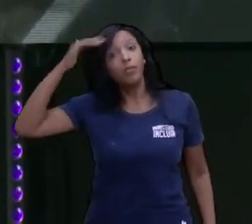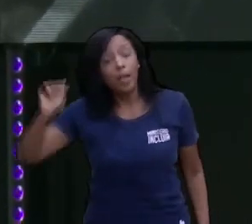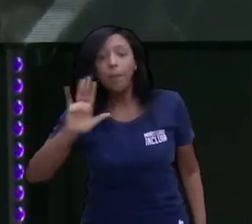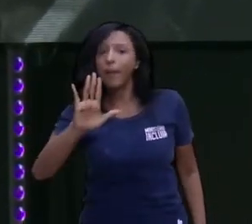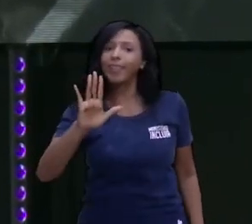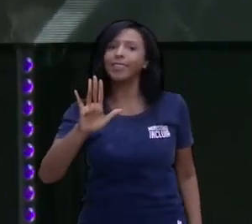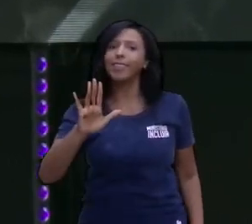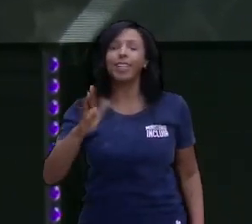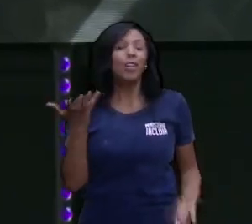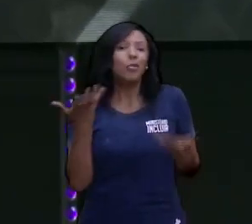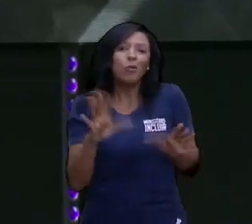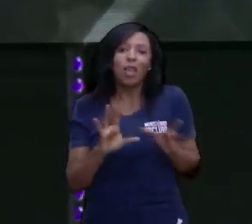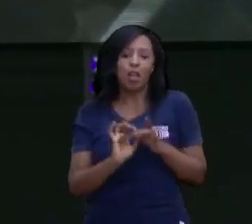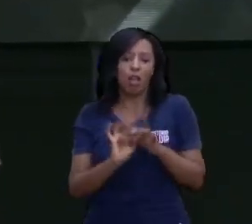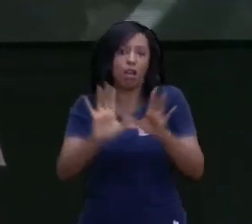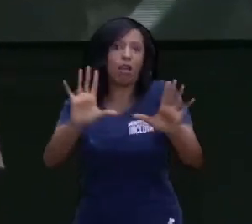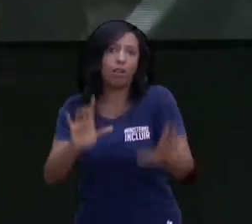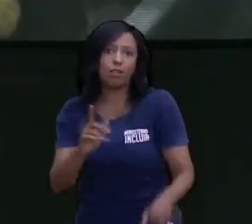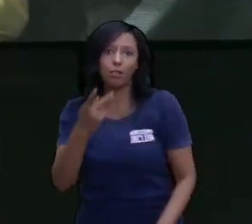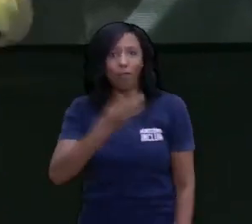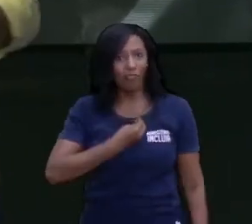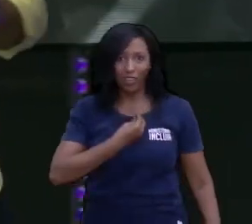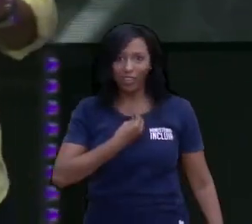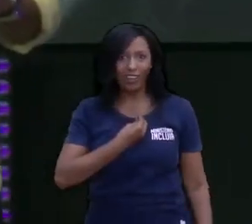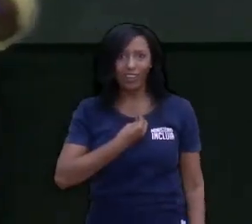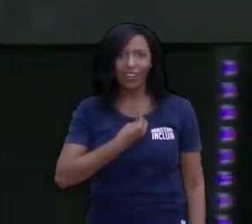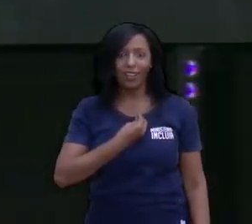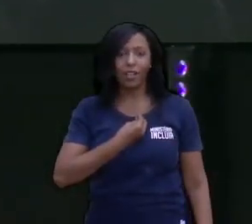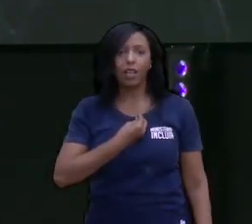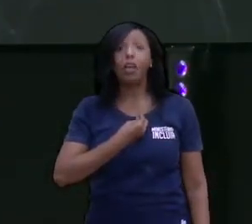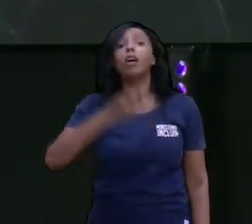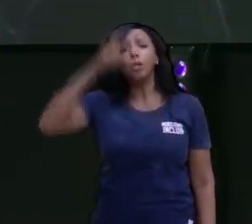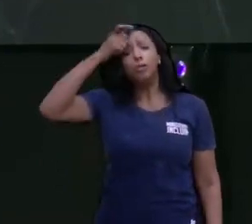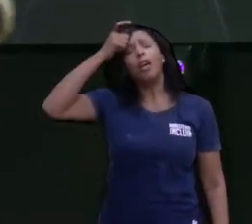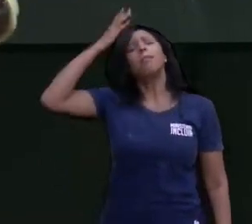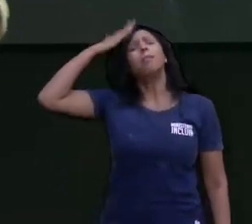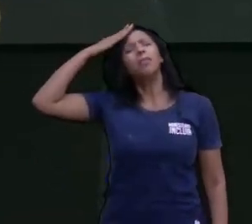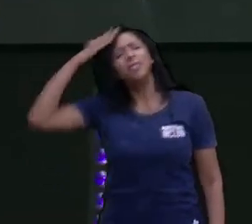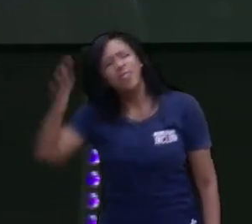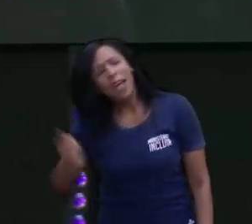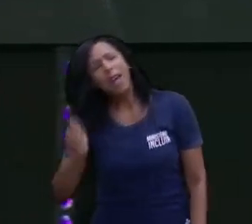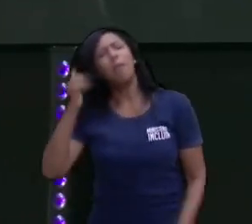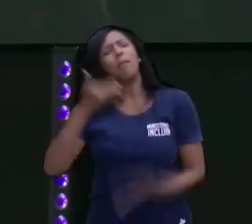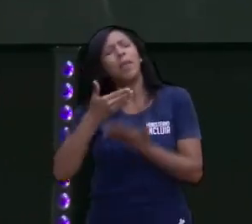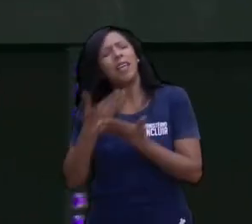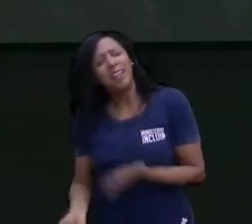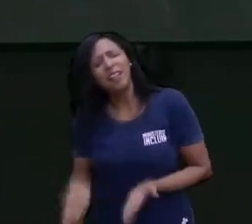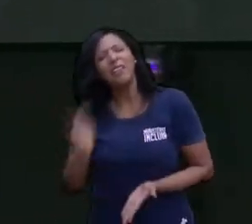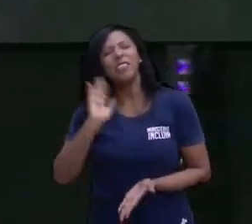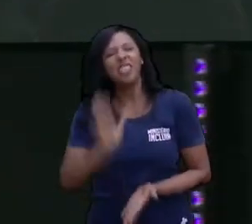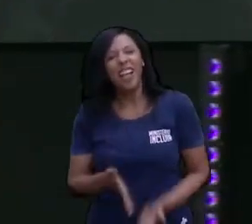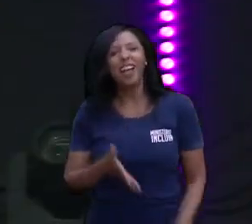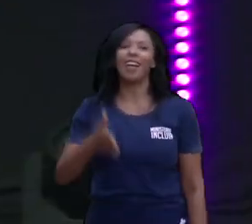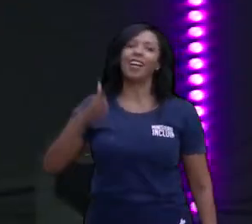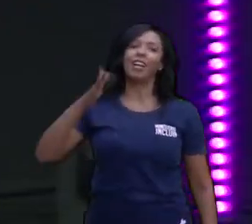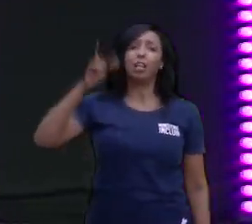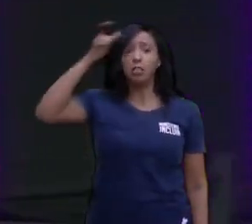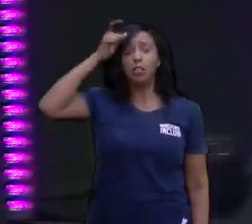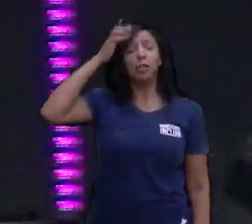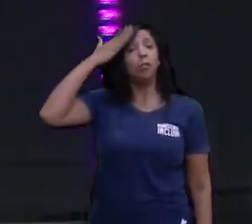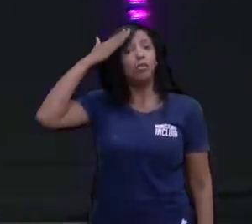ele não quer se entregar e ele sabe que ele perdeu ele sabe que ele não é páreo para o teu Deus ele